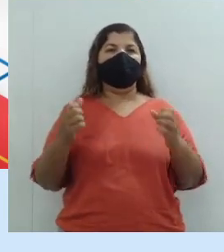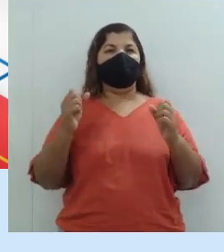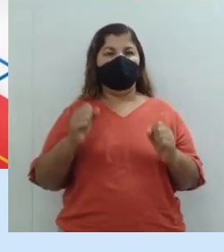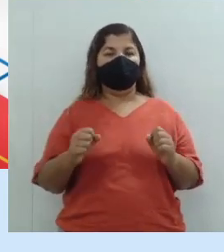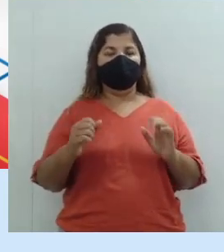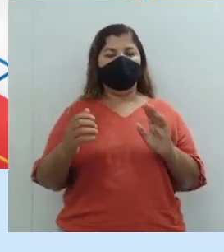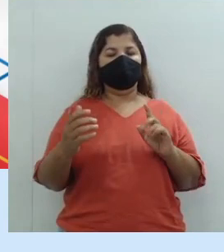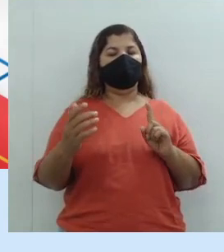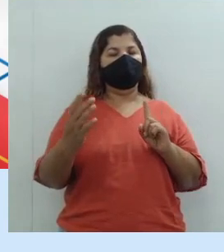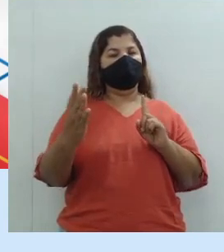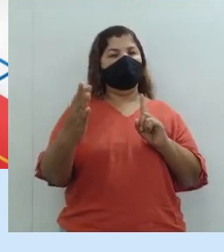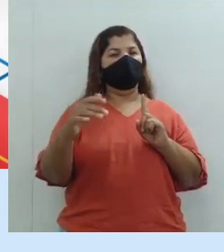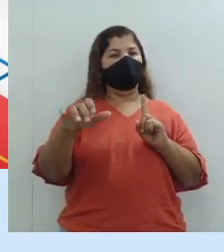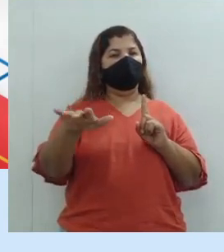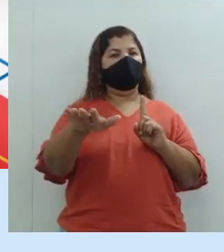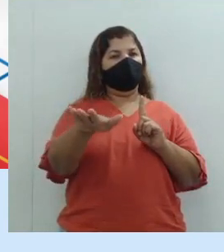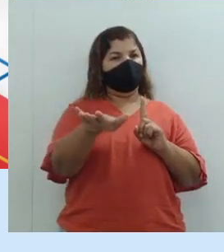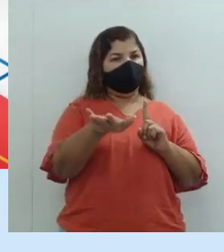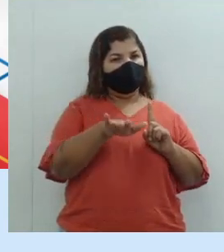trás.